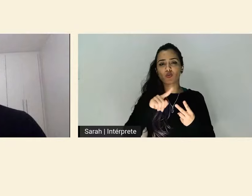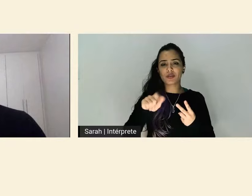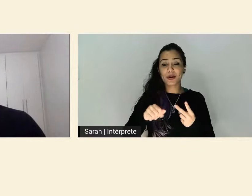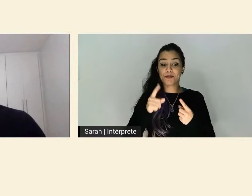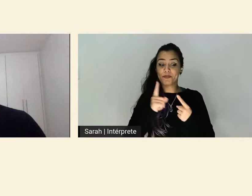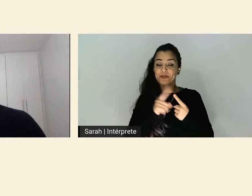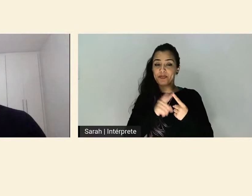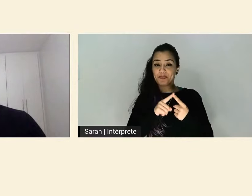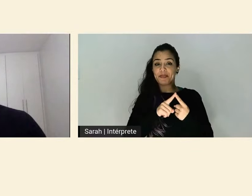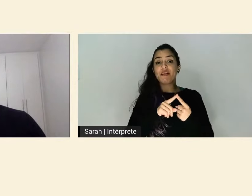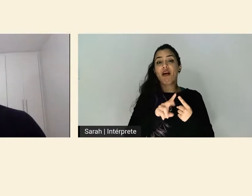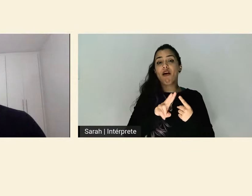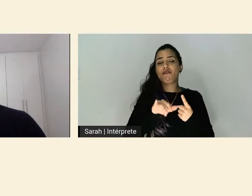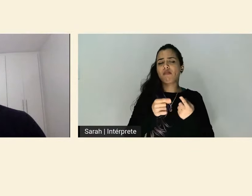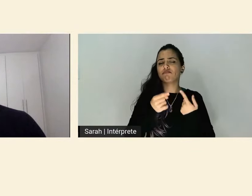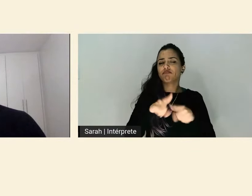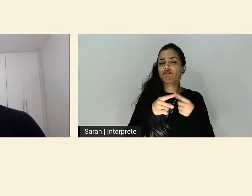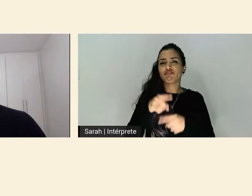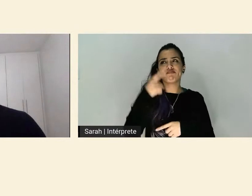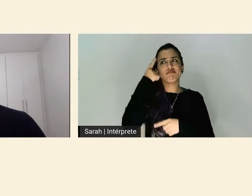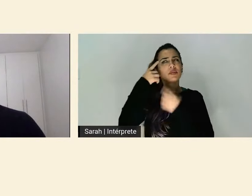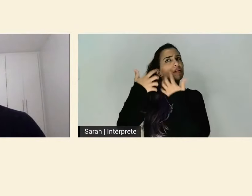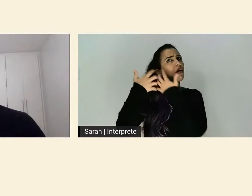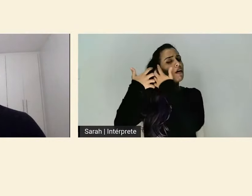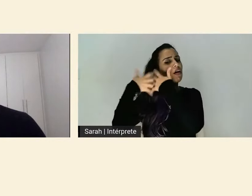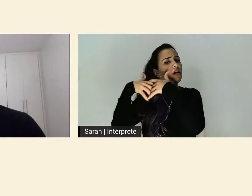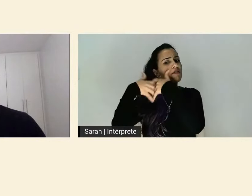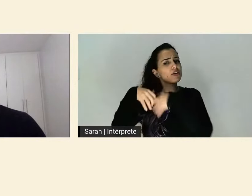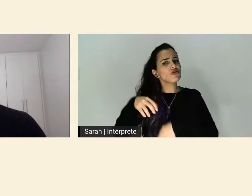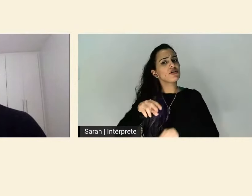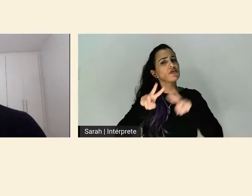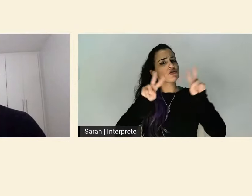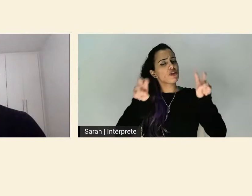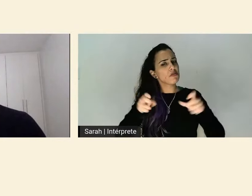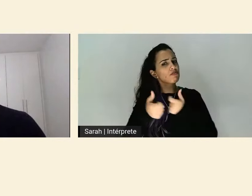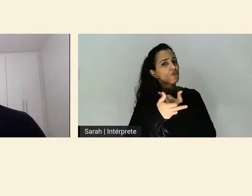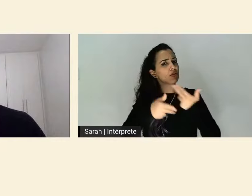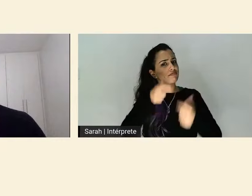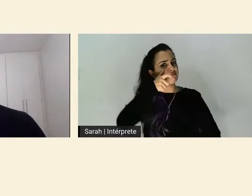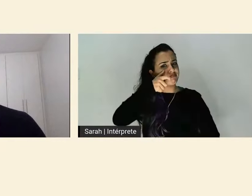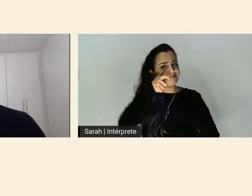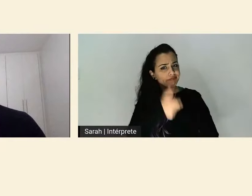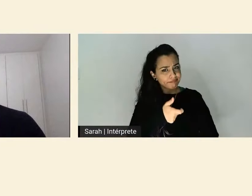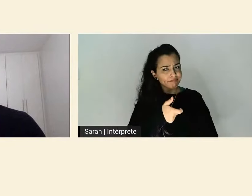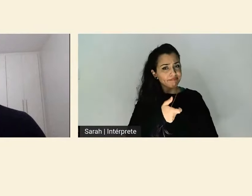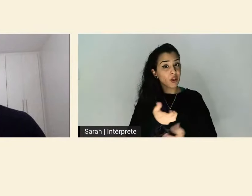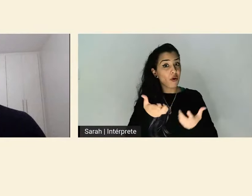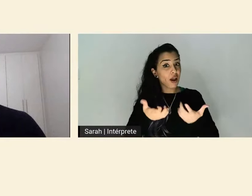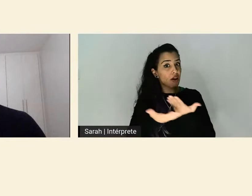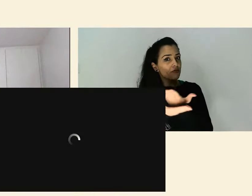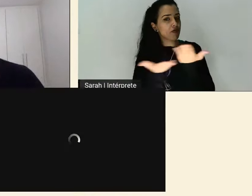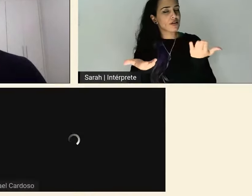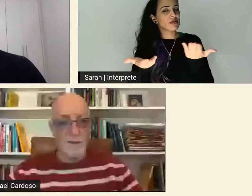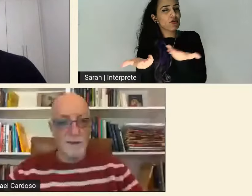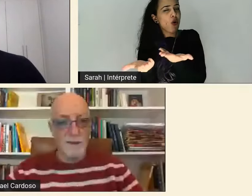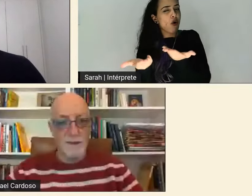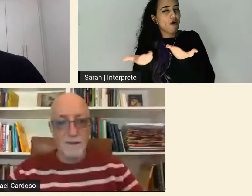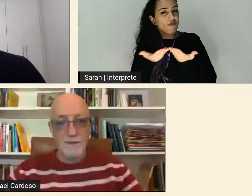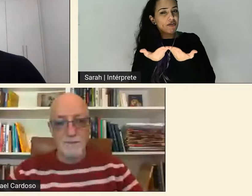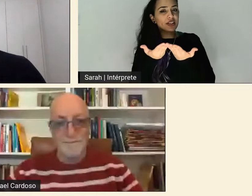nos ajudar a refletir sobre algumas questões muito interessantes. Quero convidá-lo a se juntar a